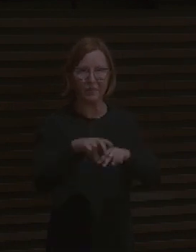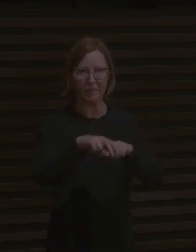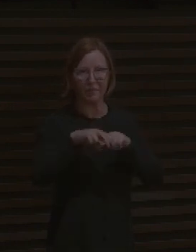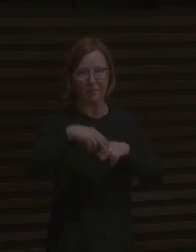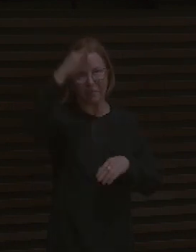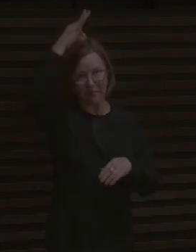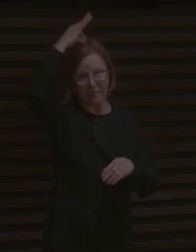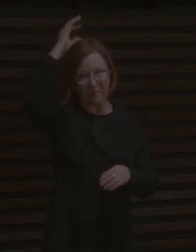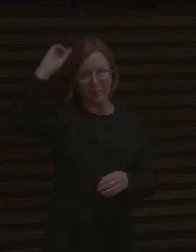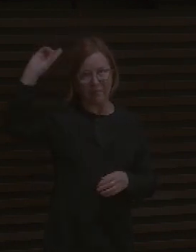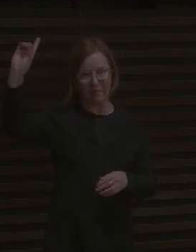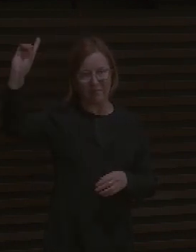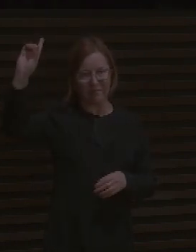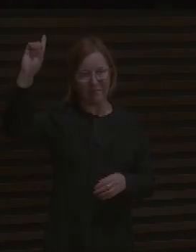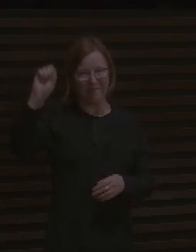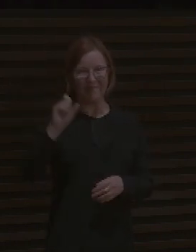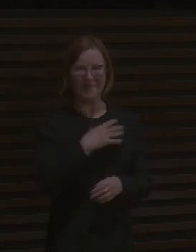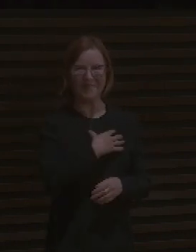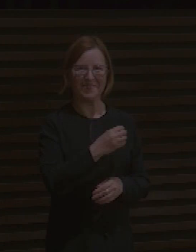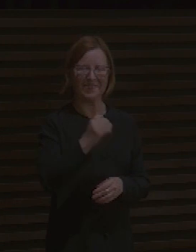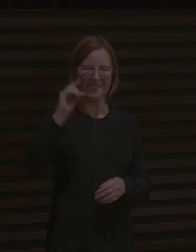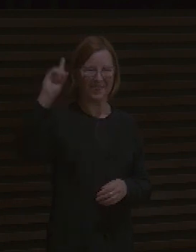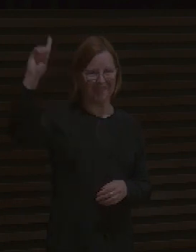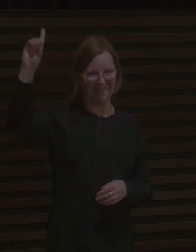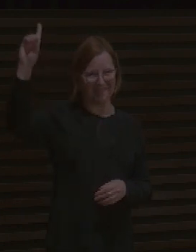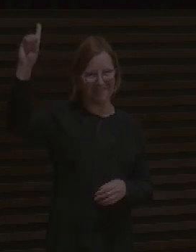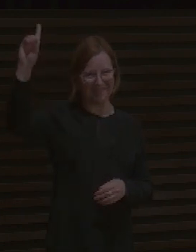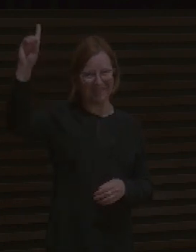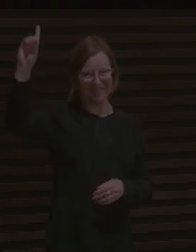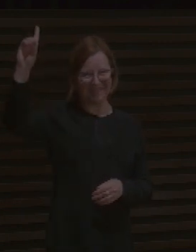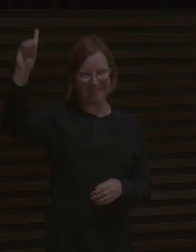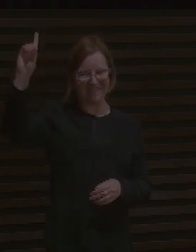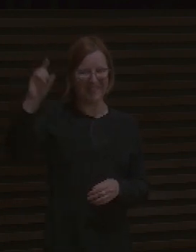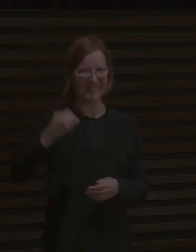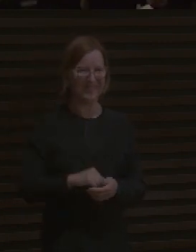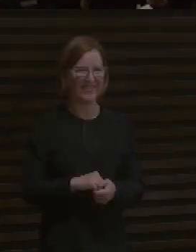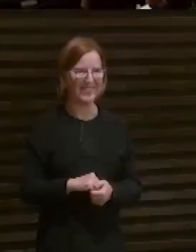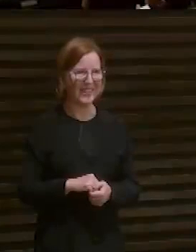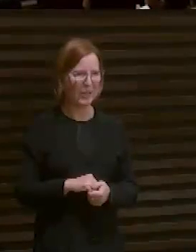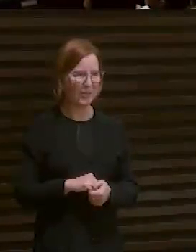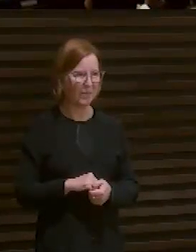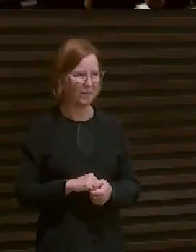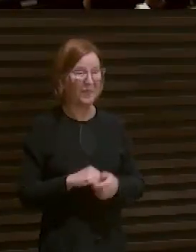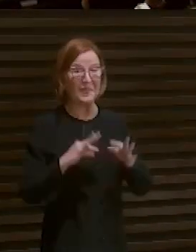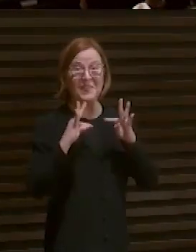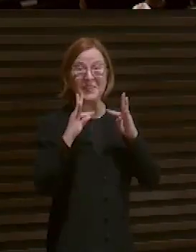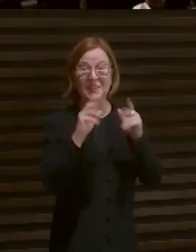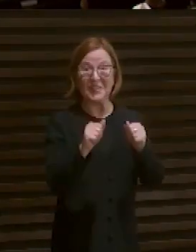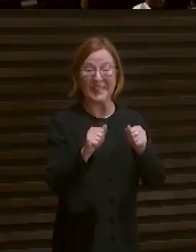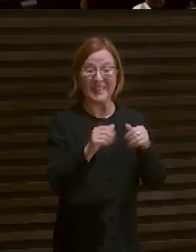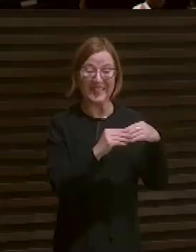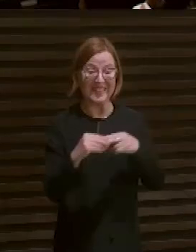pelo Espírito de Deus são filhos de Deus. Todos os que